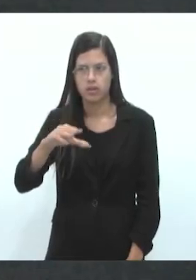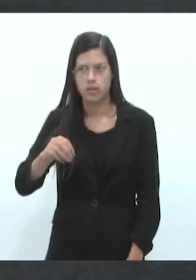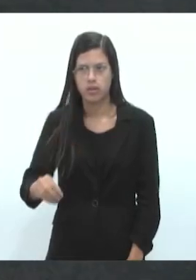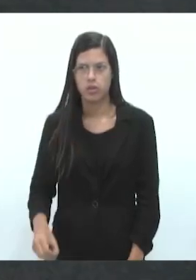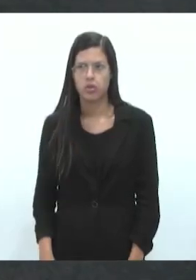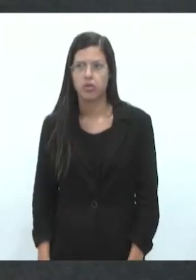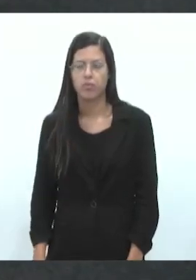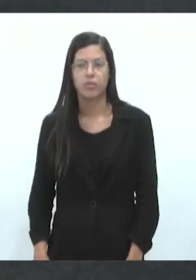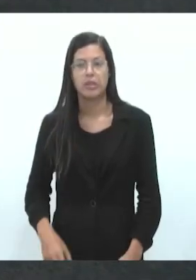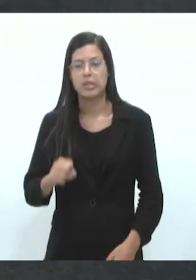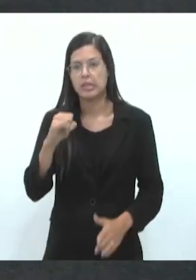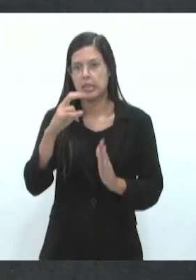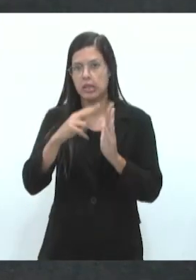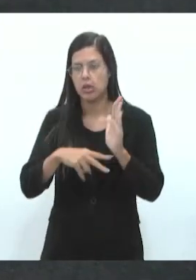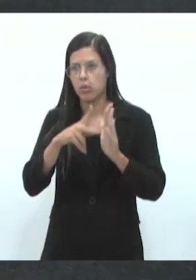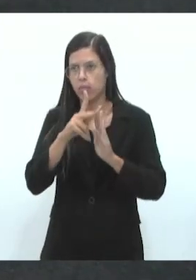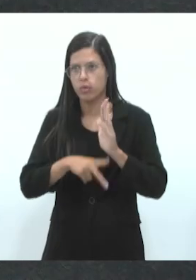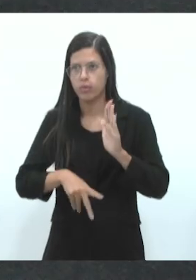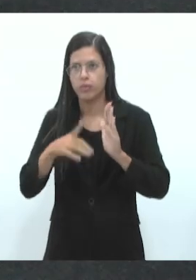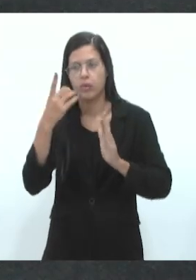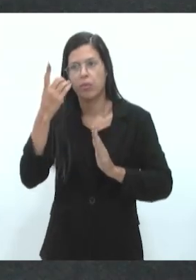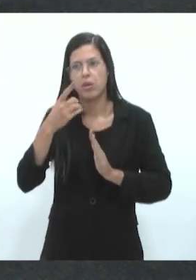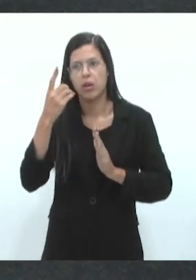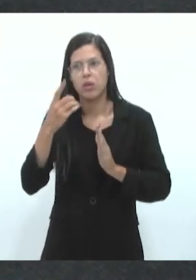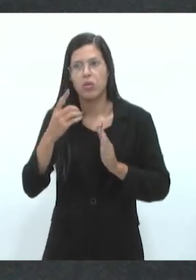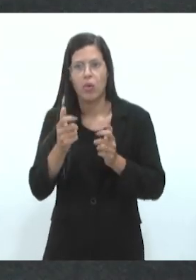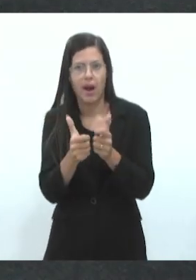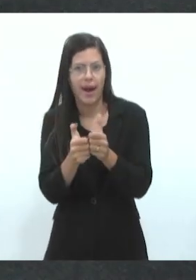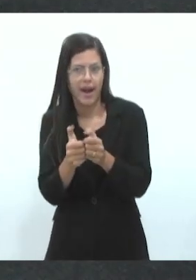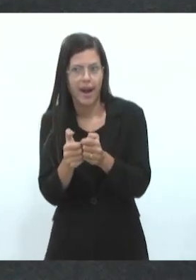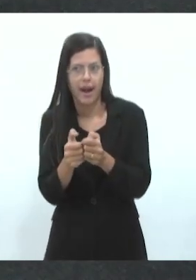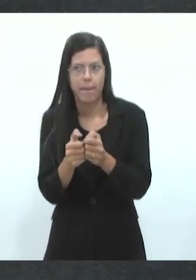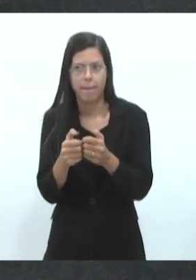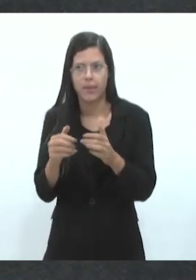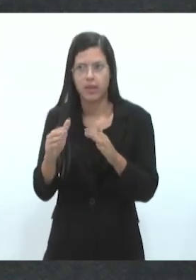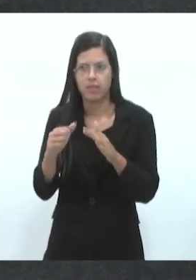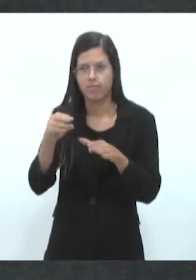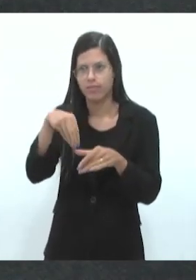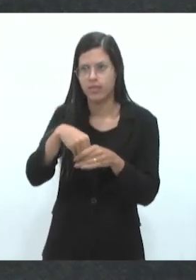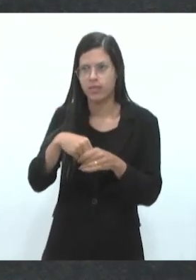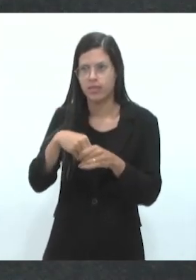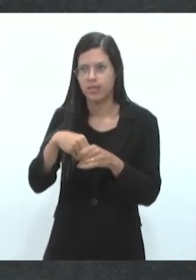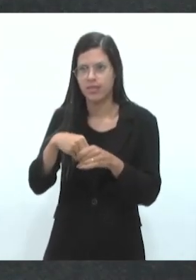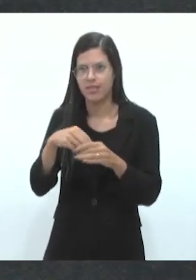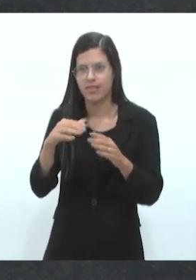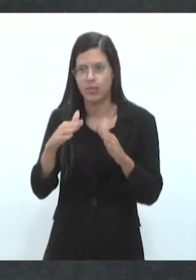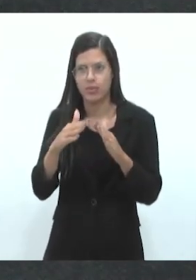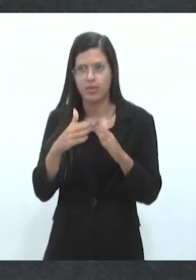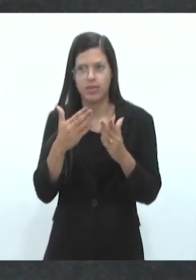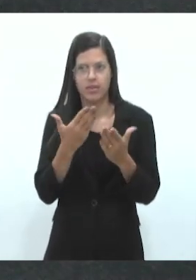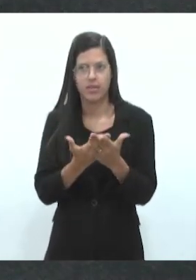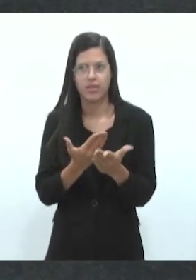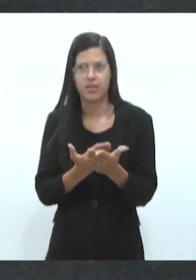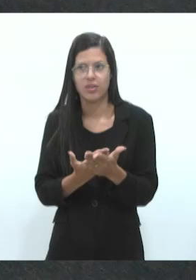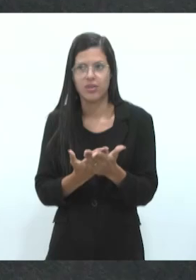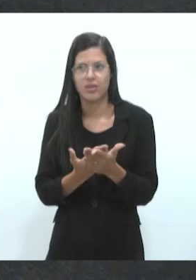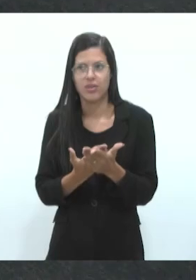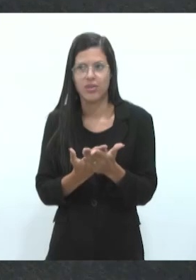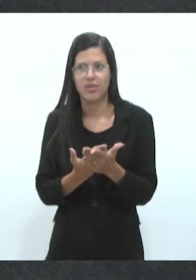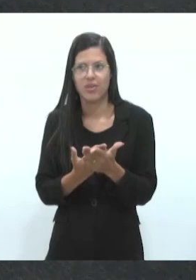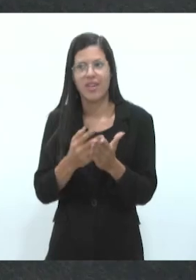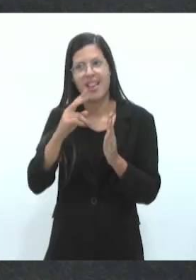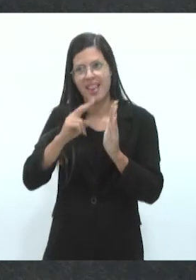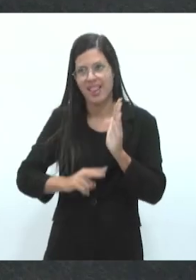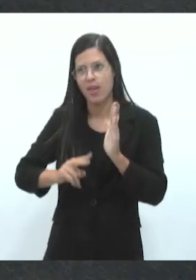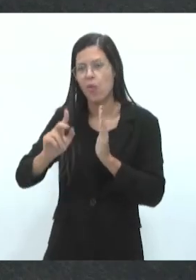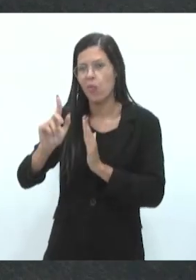Game na Escola. Quer dizer, os alunos vão se apaixonar, mas Vossa Excelência leu o game.